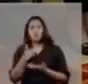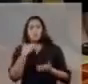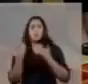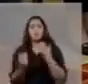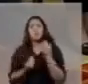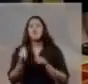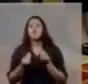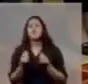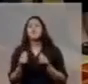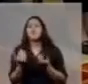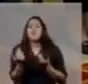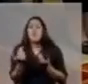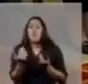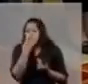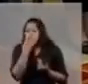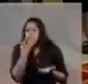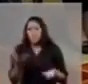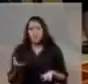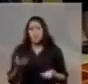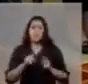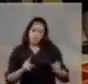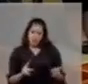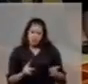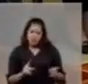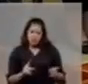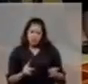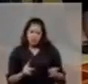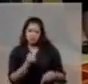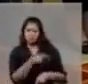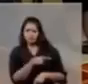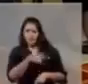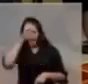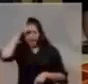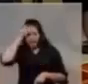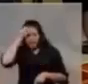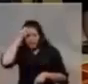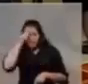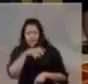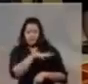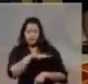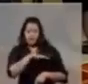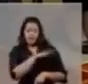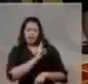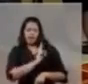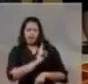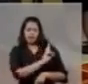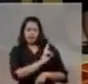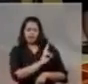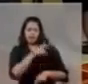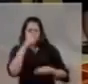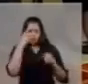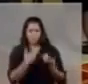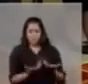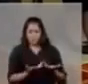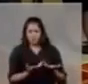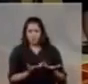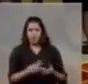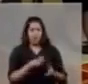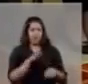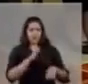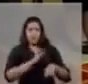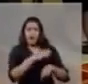na periferia. Mas a galinha da macumba, parece que a vida da galinha da macumba vale